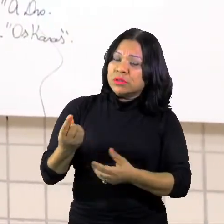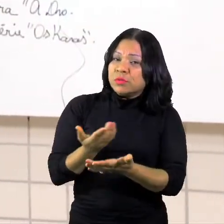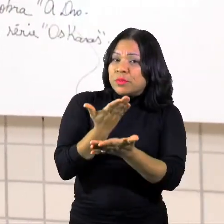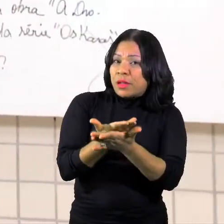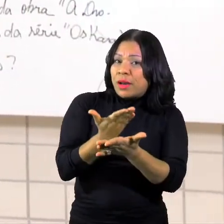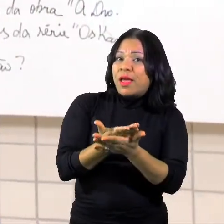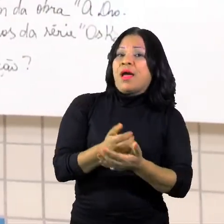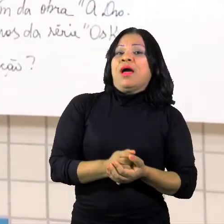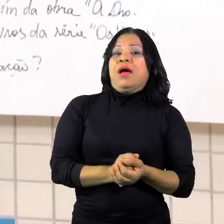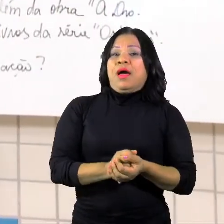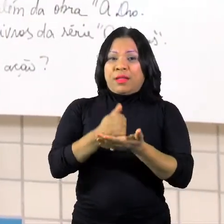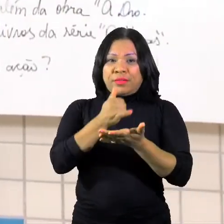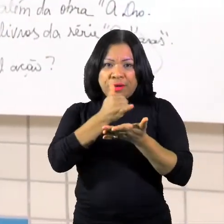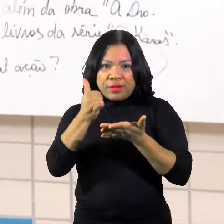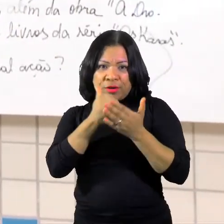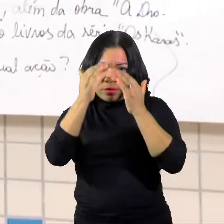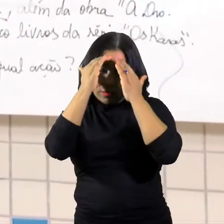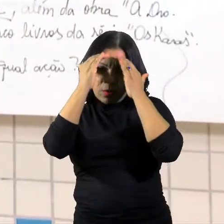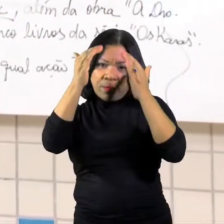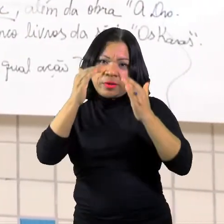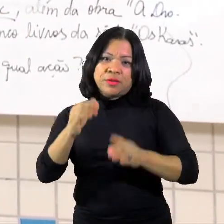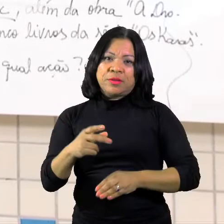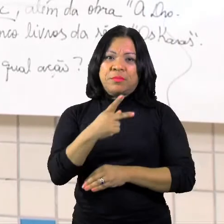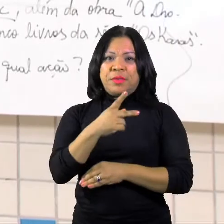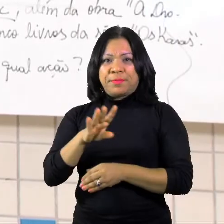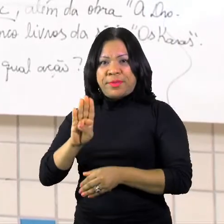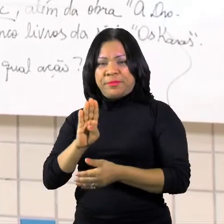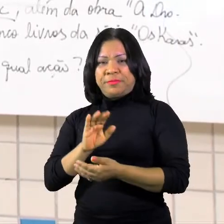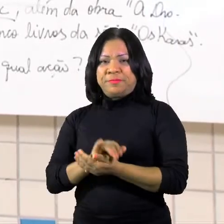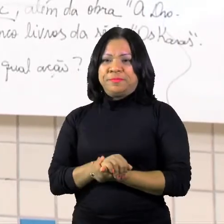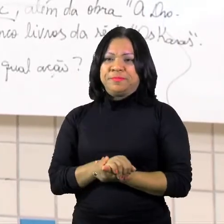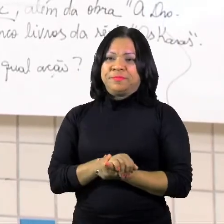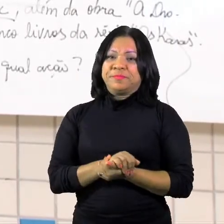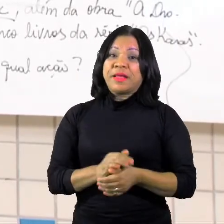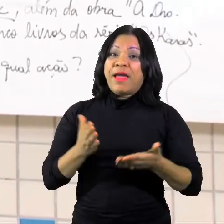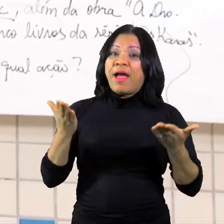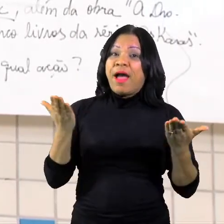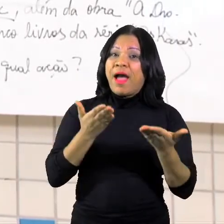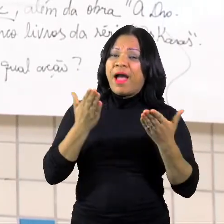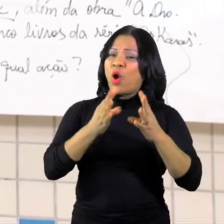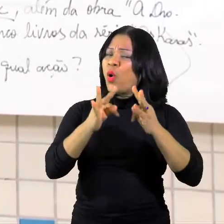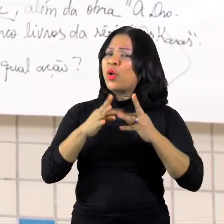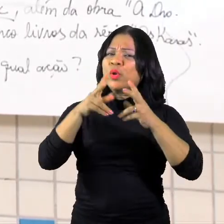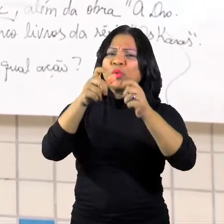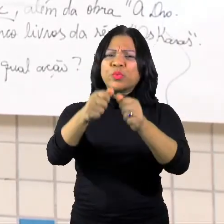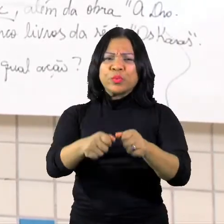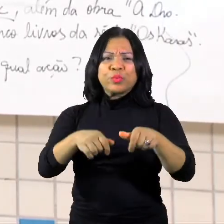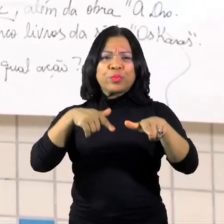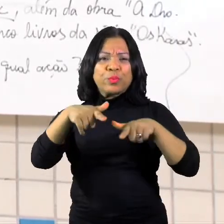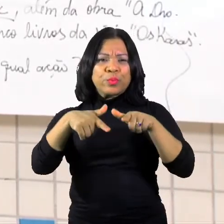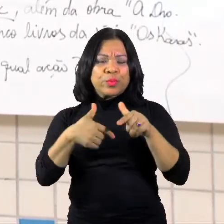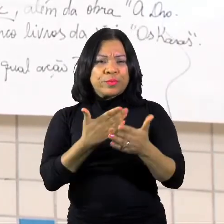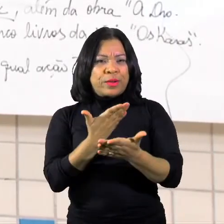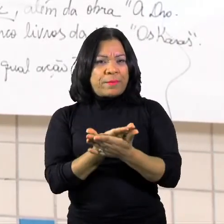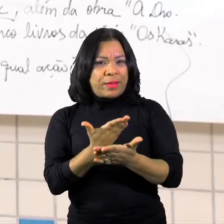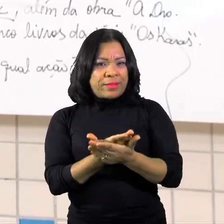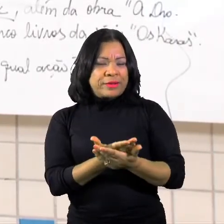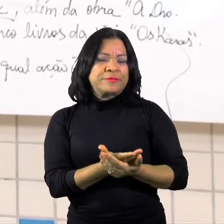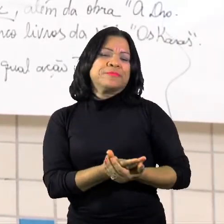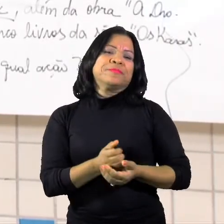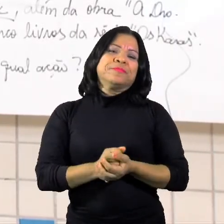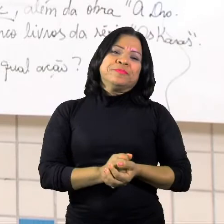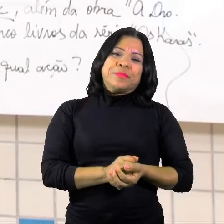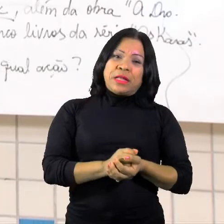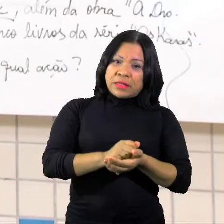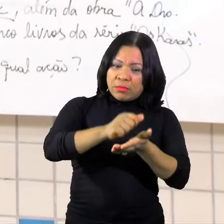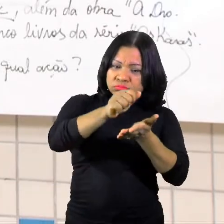Pedro Bandeira. Agora, tudo que eu vou trabalhar nessa aula está no seu roteiro de estudos. Nós vamos às questões